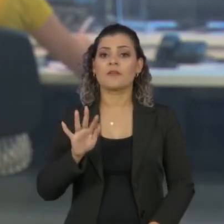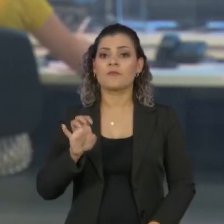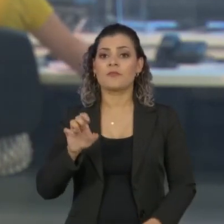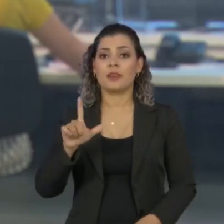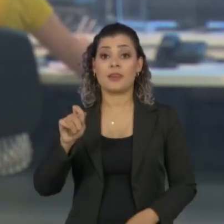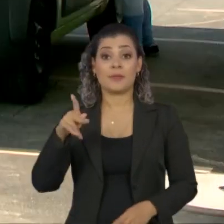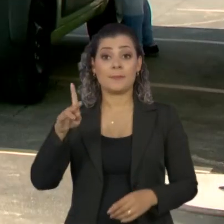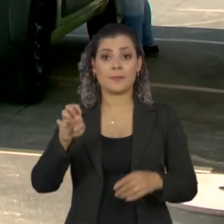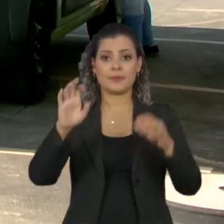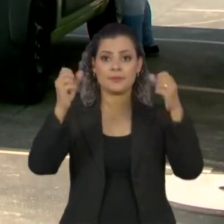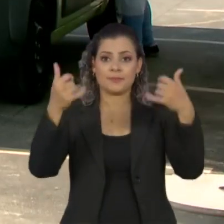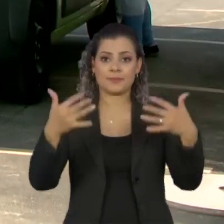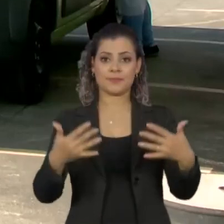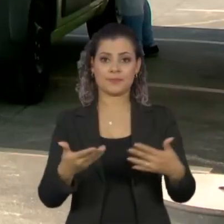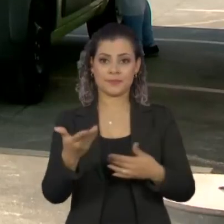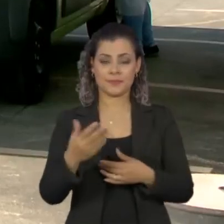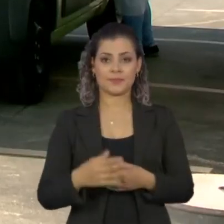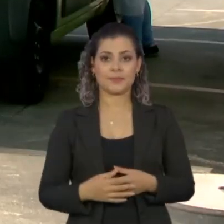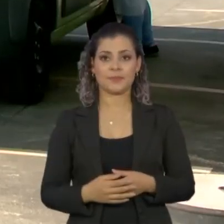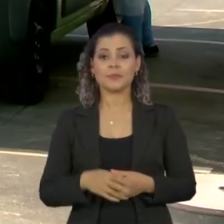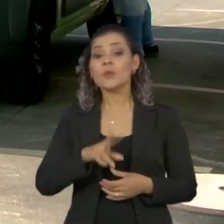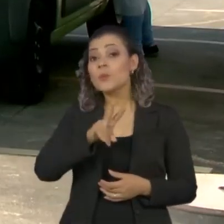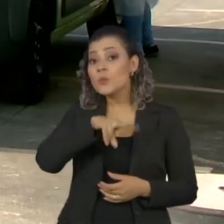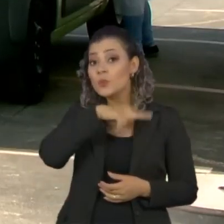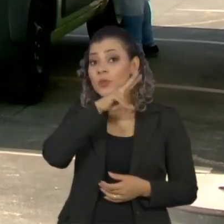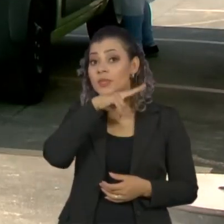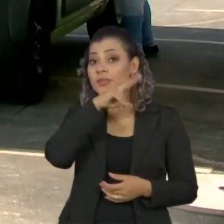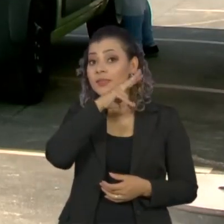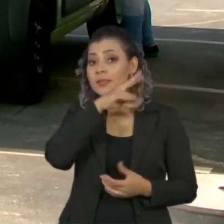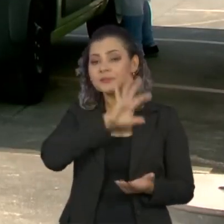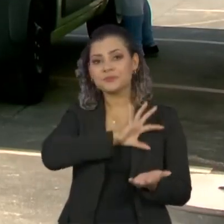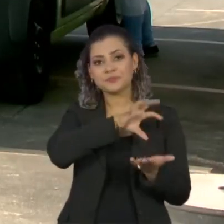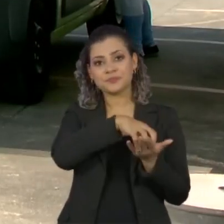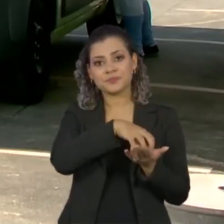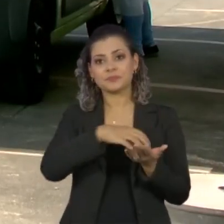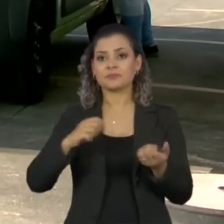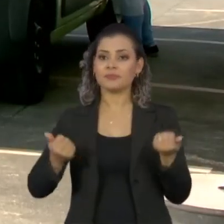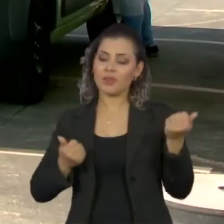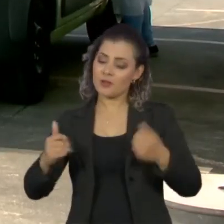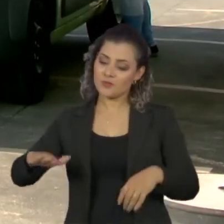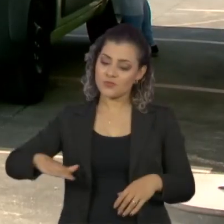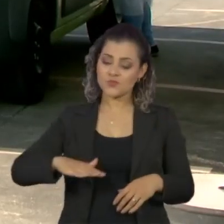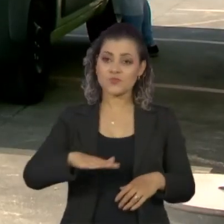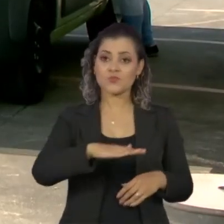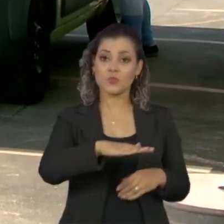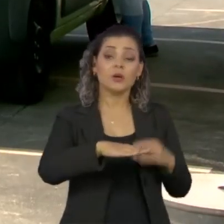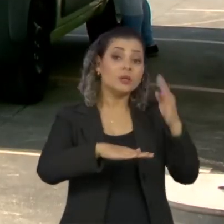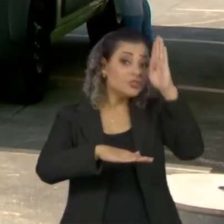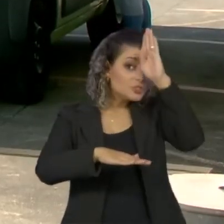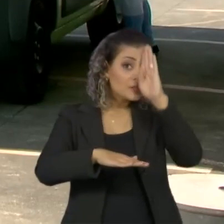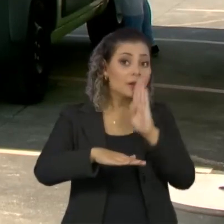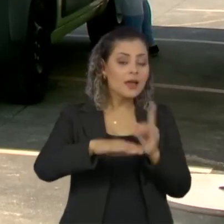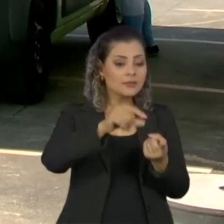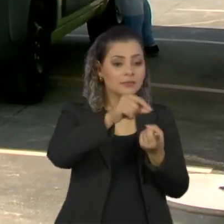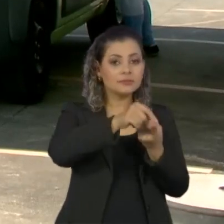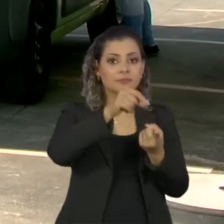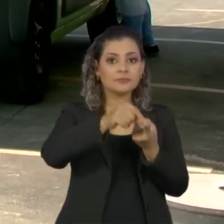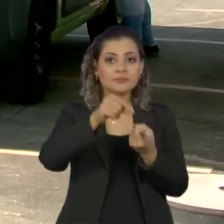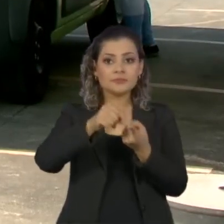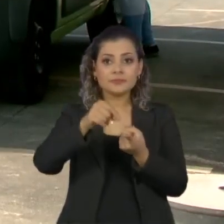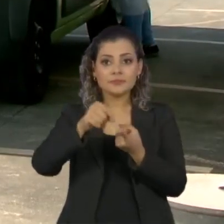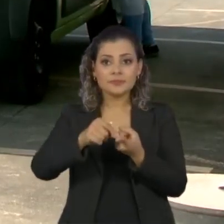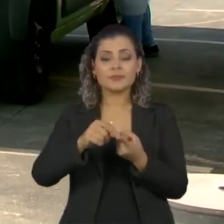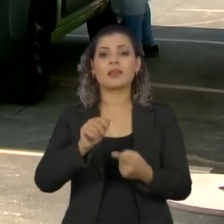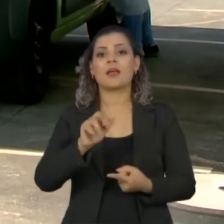detalhes para a gente. O Instituto Butantan está realizando testes rápidos e gratuitos de Covid-19 no estacionamento do